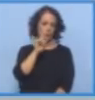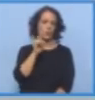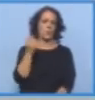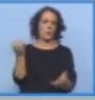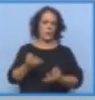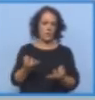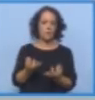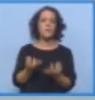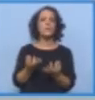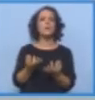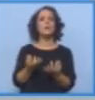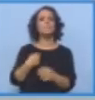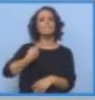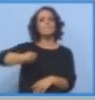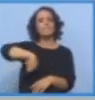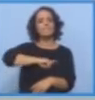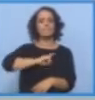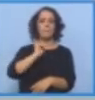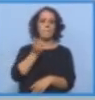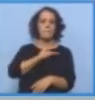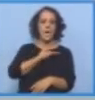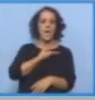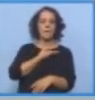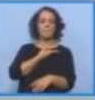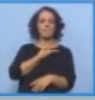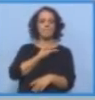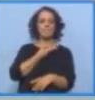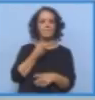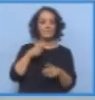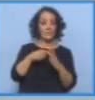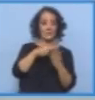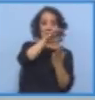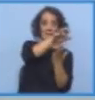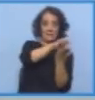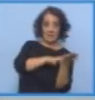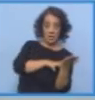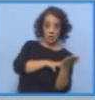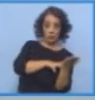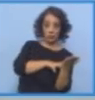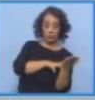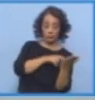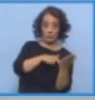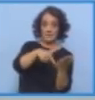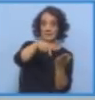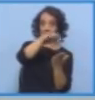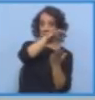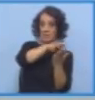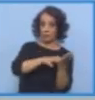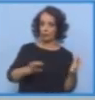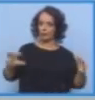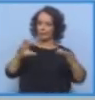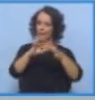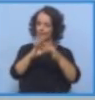nós fazermos uma contextualização dos textos, e eu diria a 2 ou 3